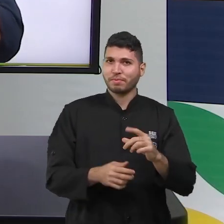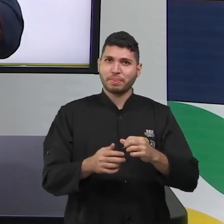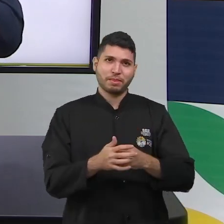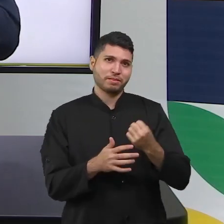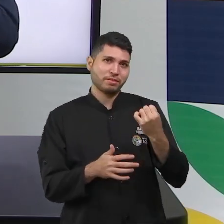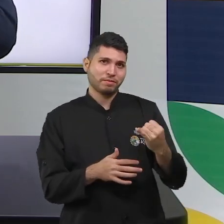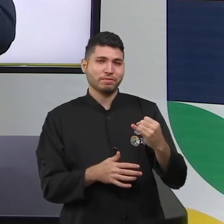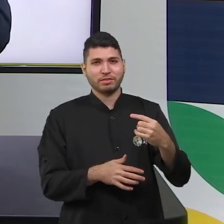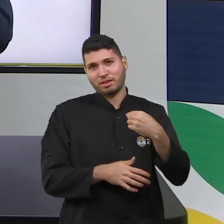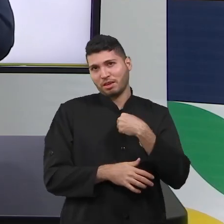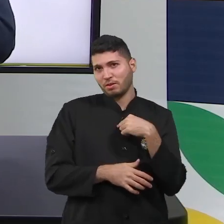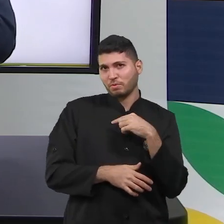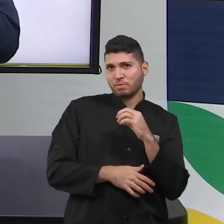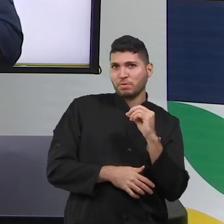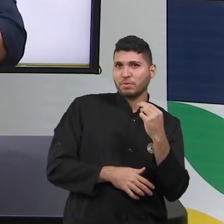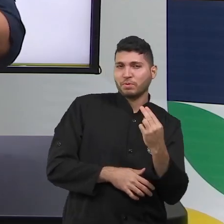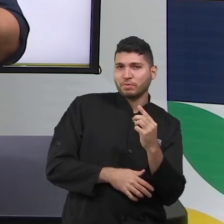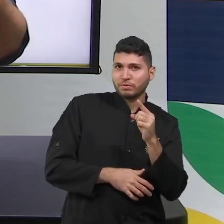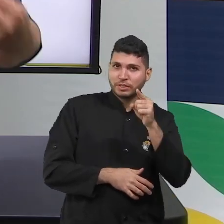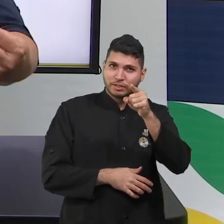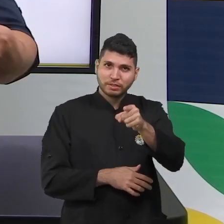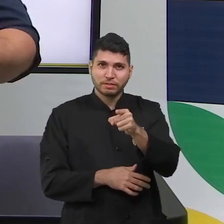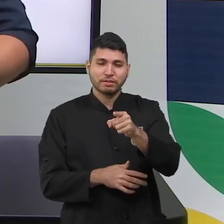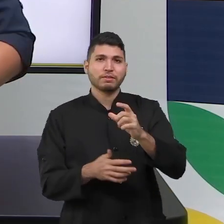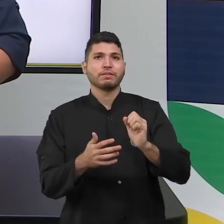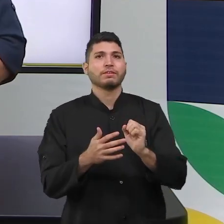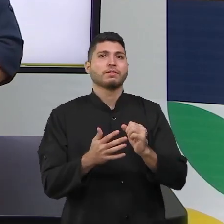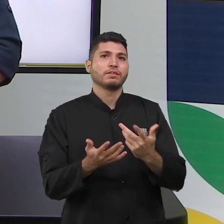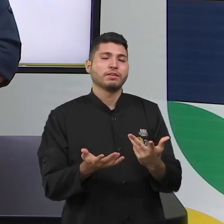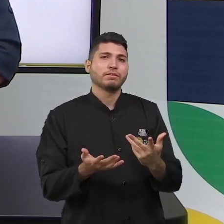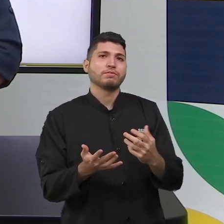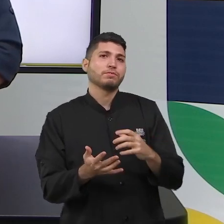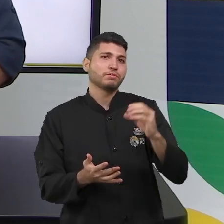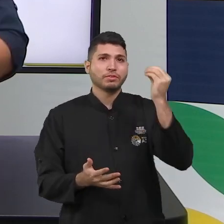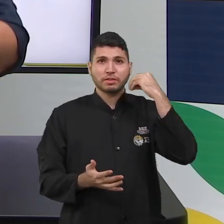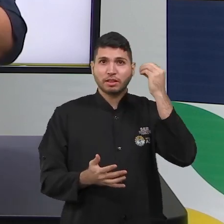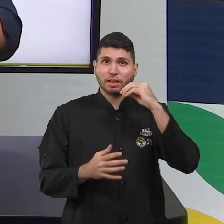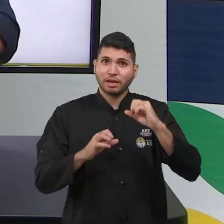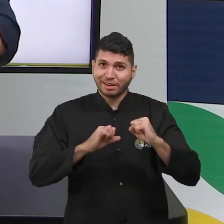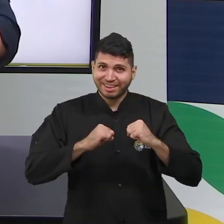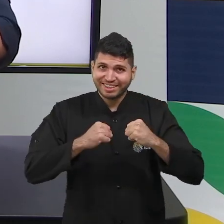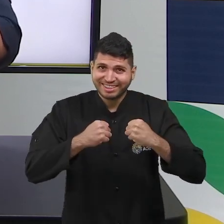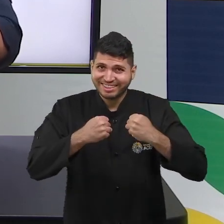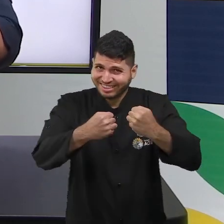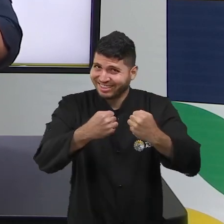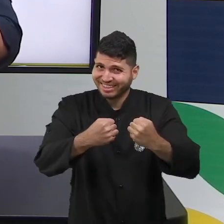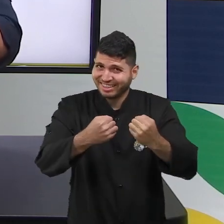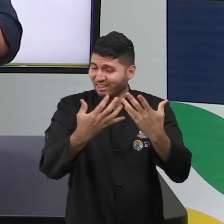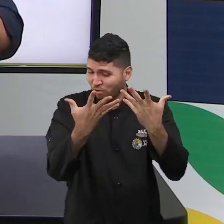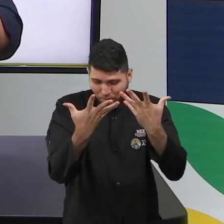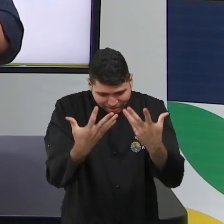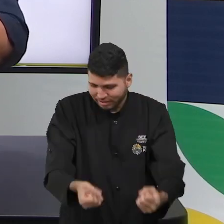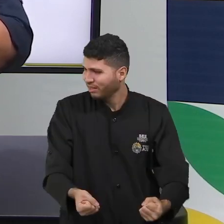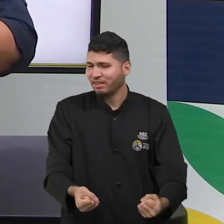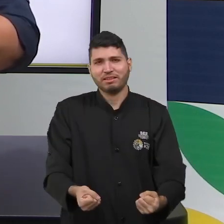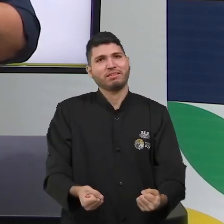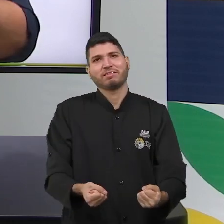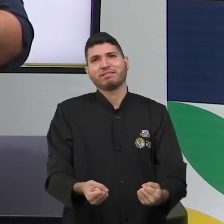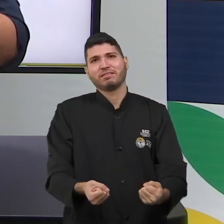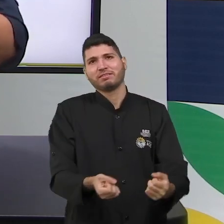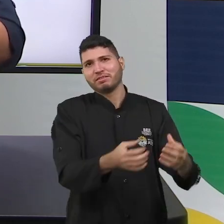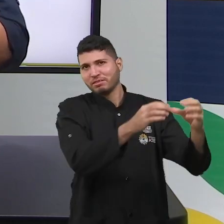nós, desenvolveríamos maneiras de resistir a essa exploração. Eles também. Eles